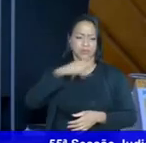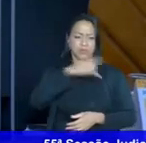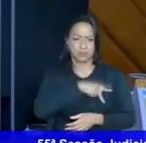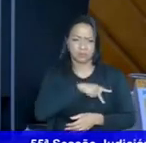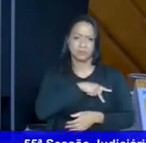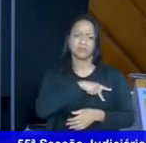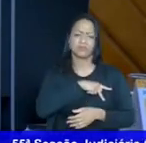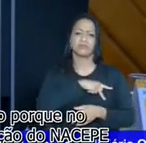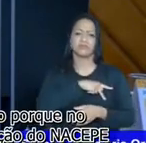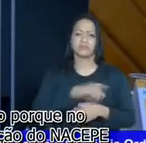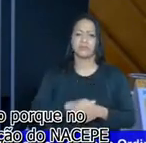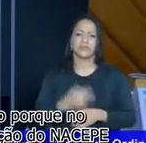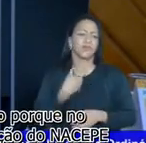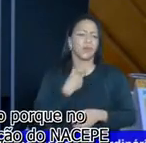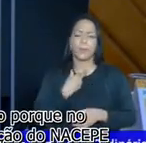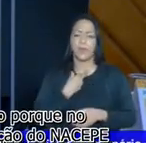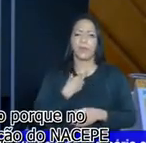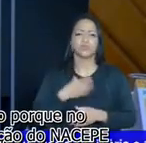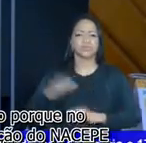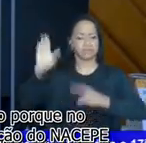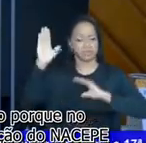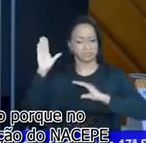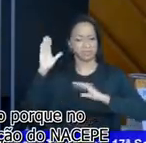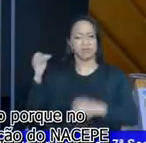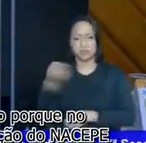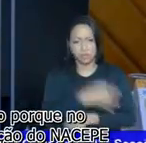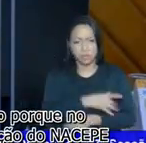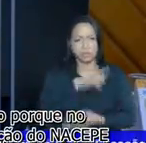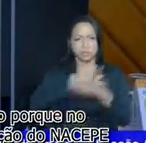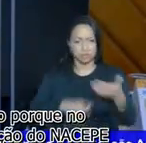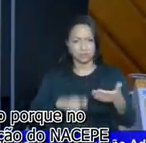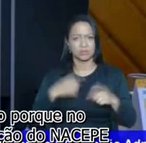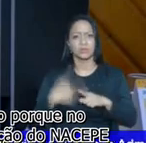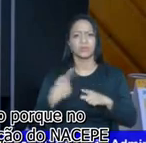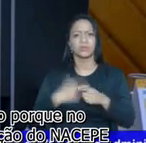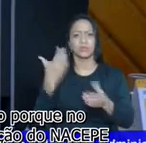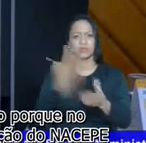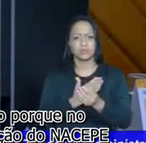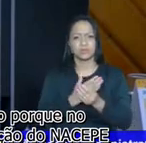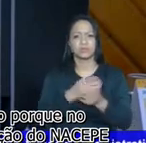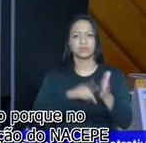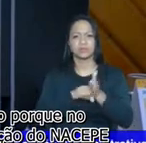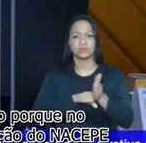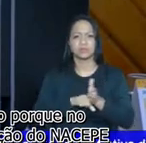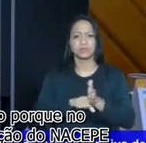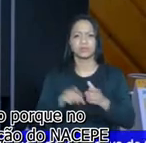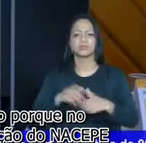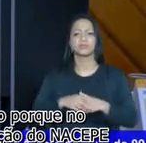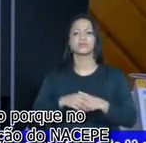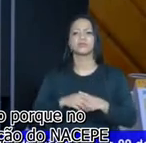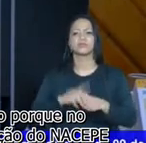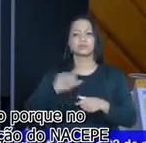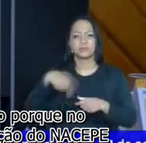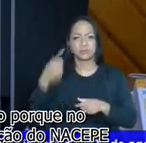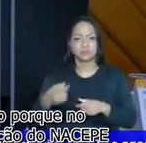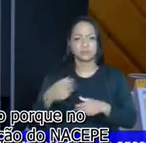e aí não pode o candidato juntar novos documentos. E digo isso porque no processo em análise, né, doutor Luciano, após